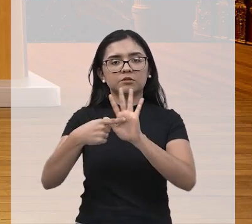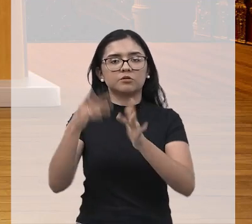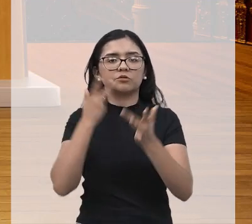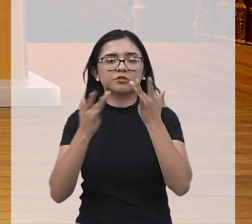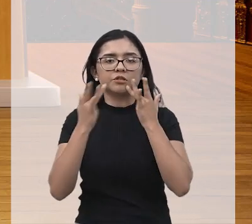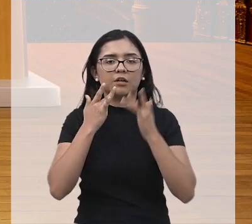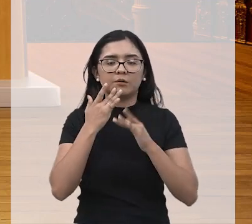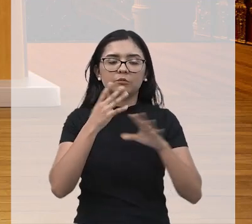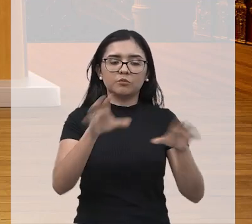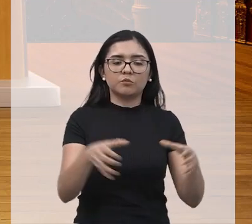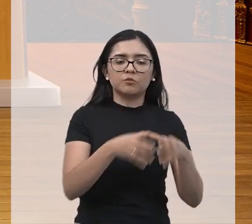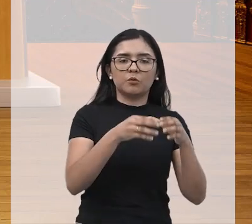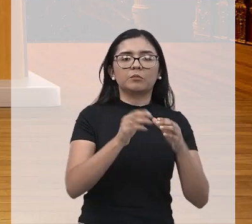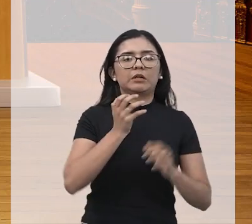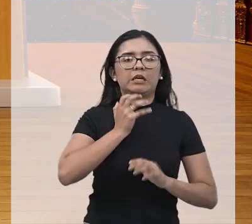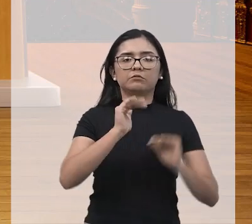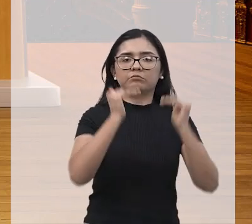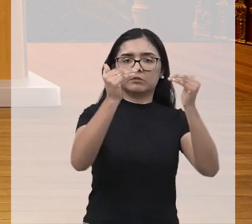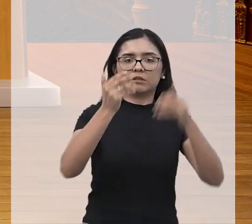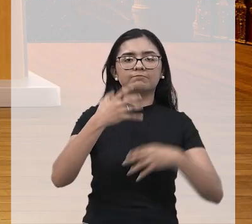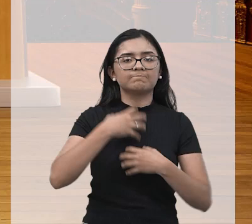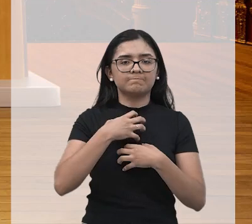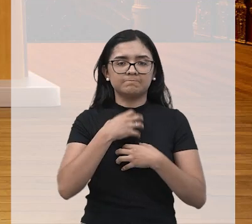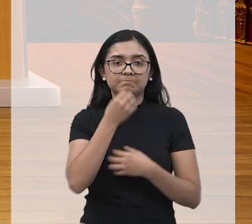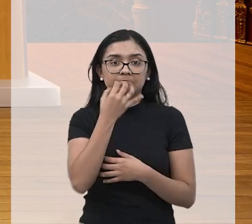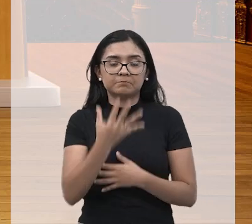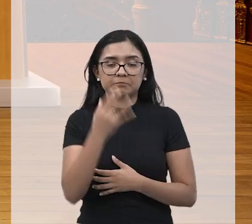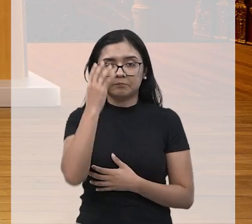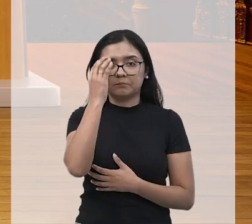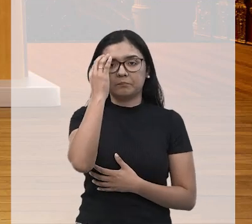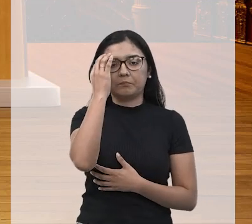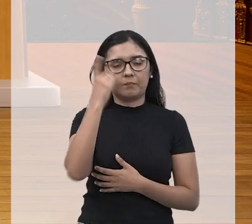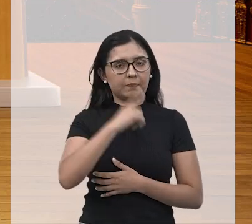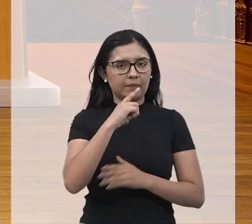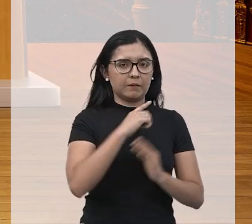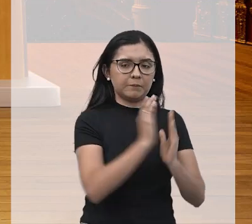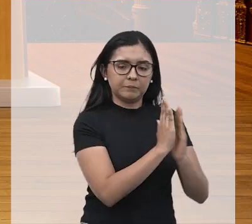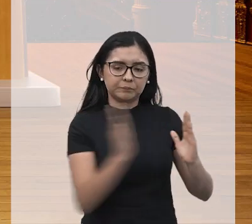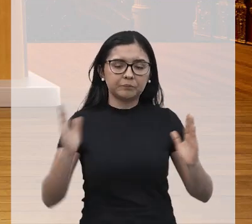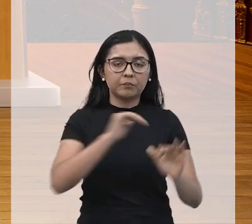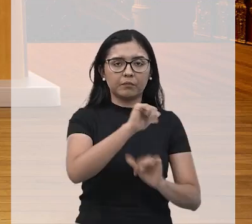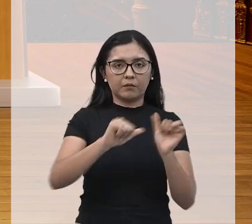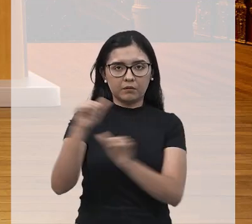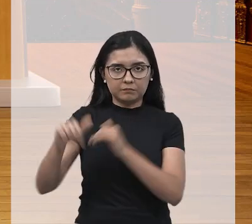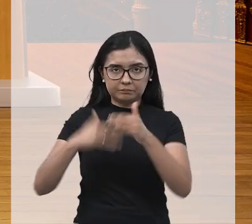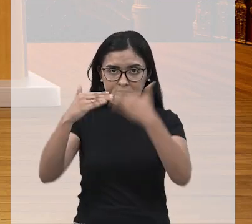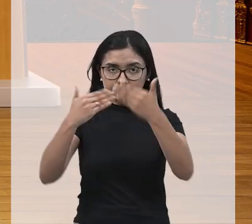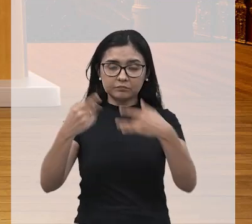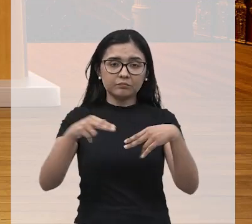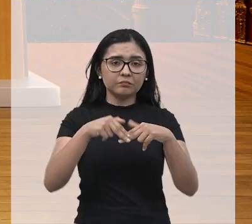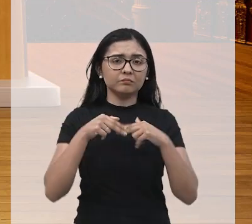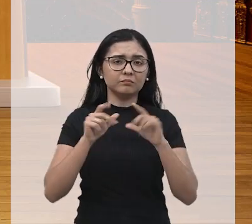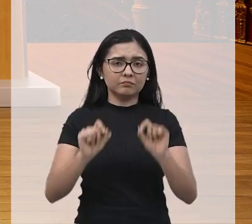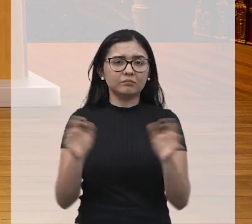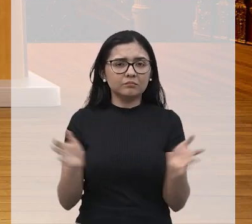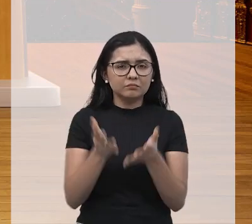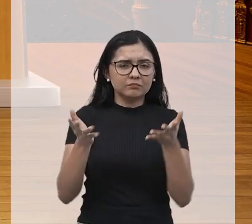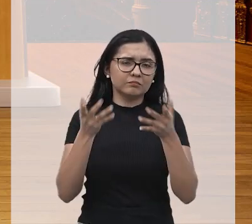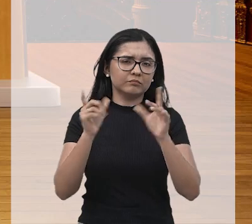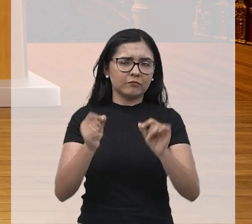né? Então, o teatro brasileiro, ele passa, sim, por esse processo de evolução, porque uma vez que estimula-se, né,